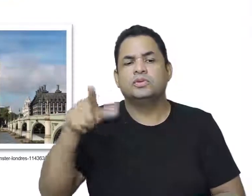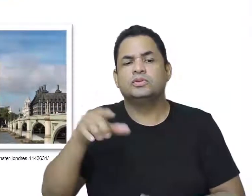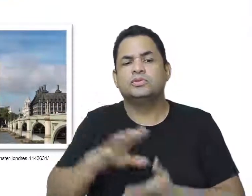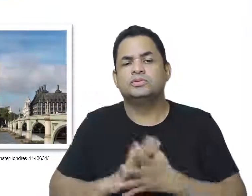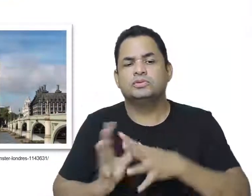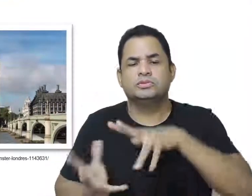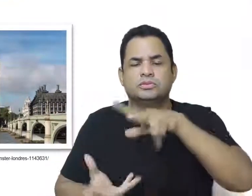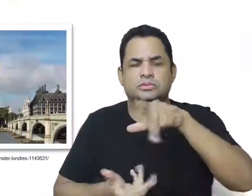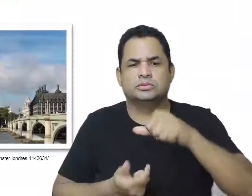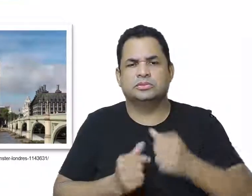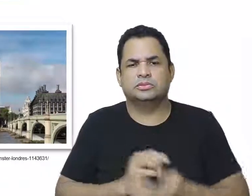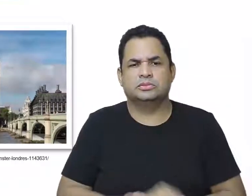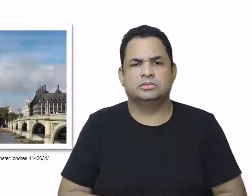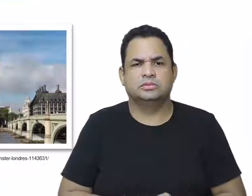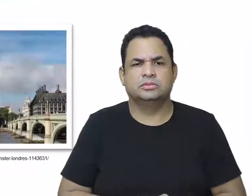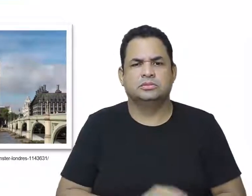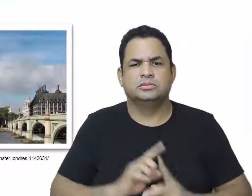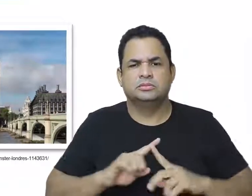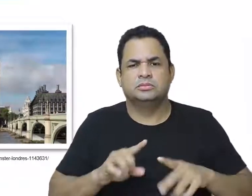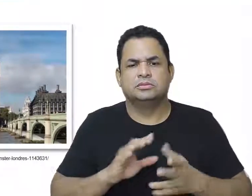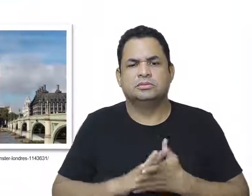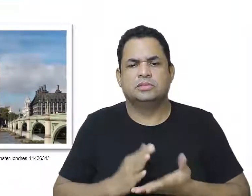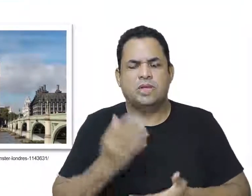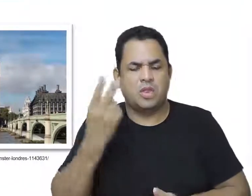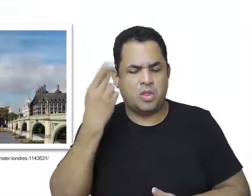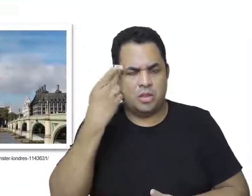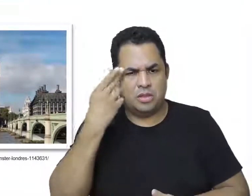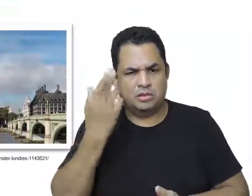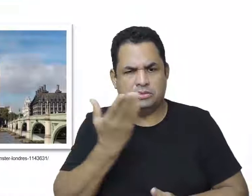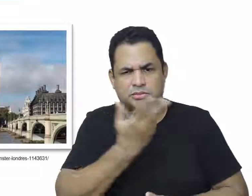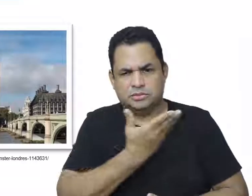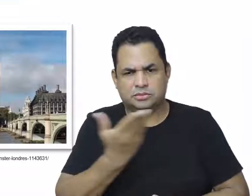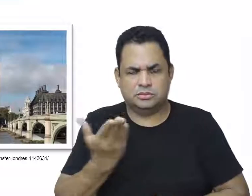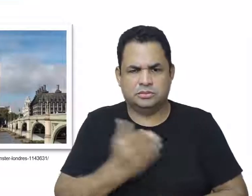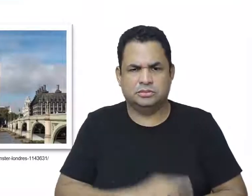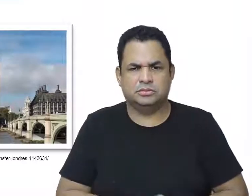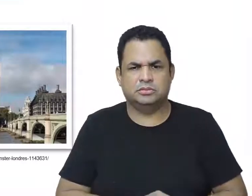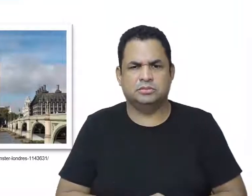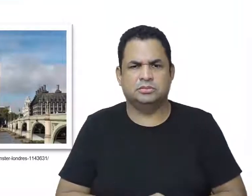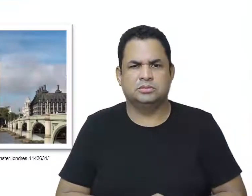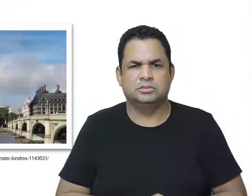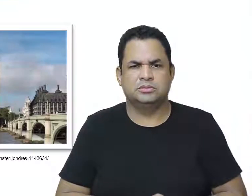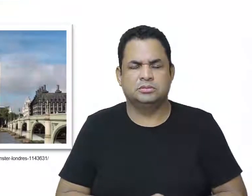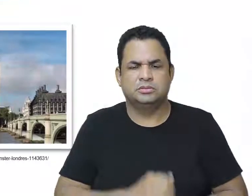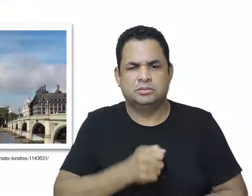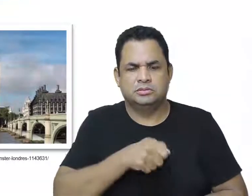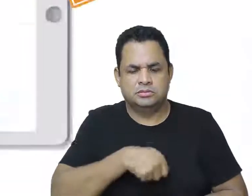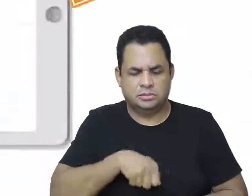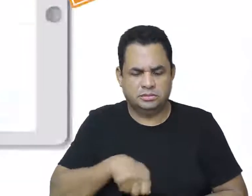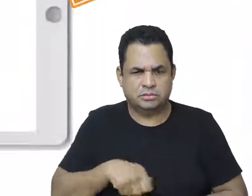mundo? Tem sim, mas o mais comum aqui é esses, beleza? Anotou?